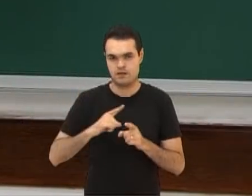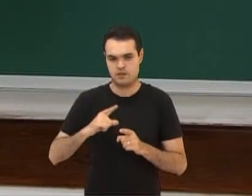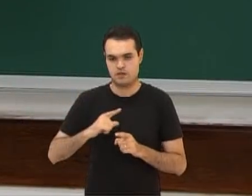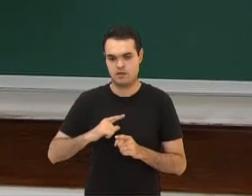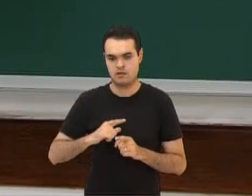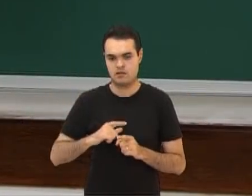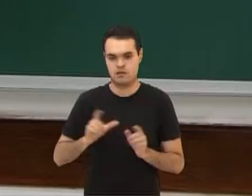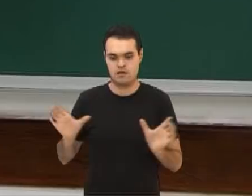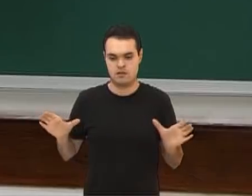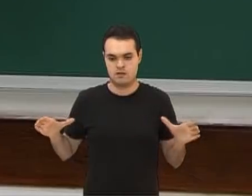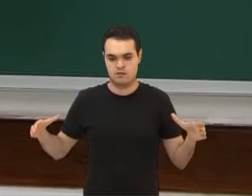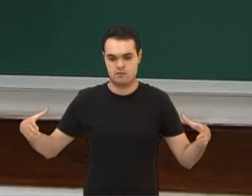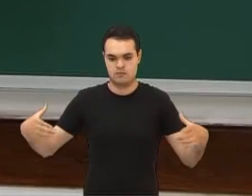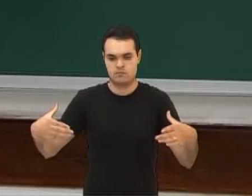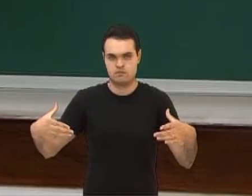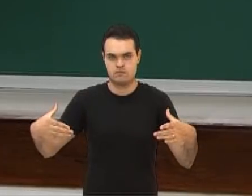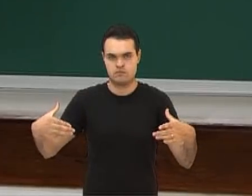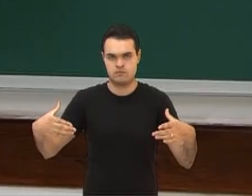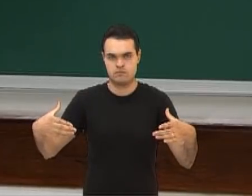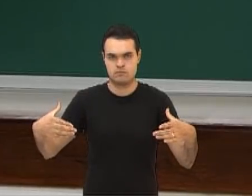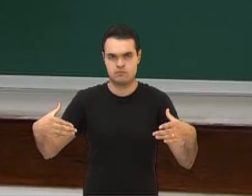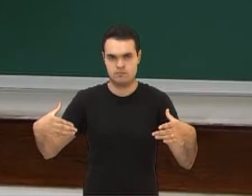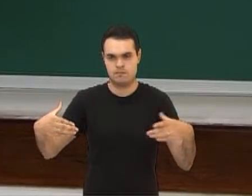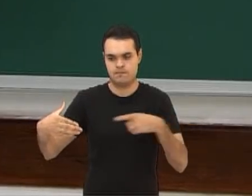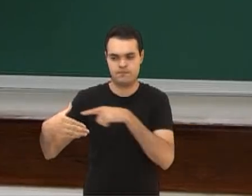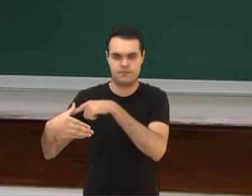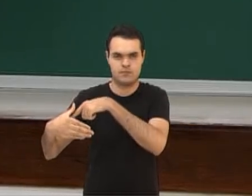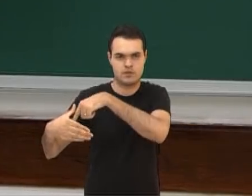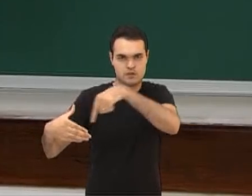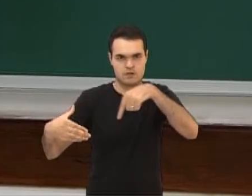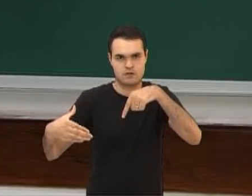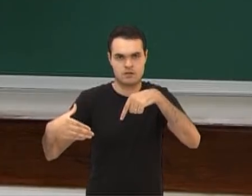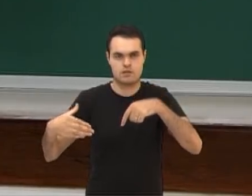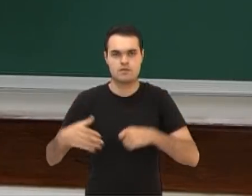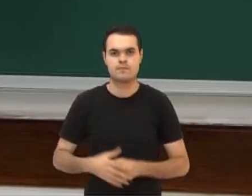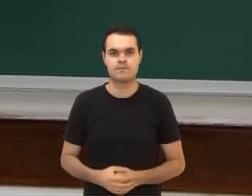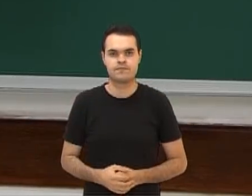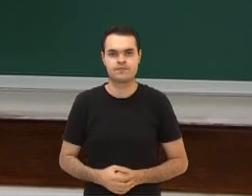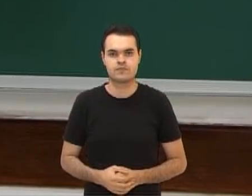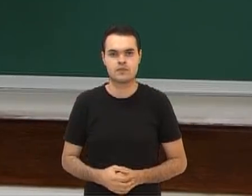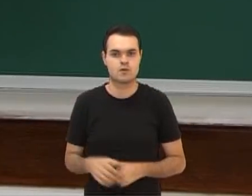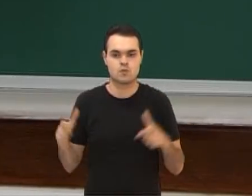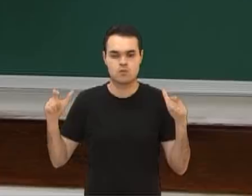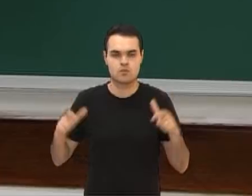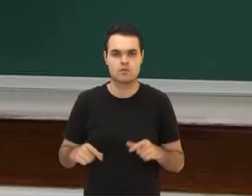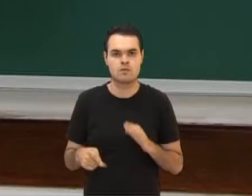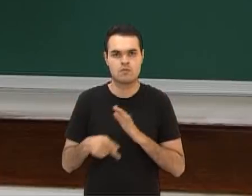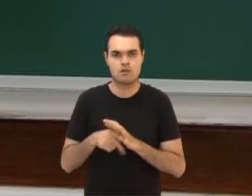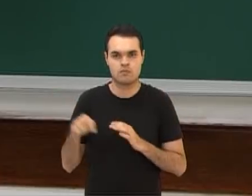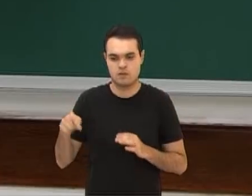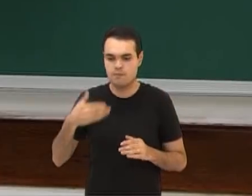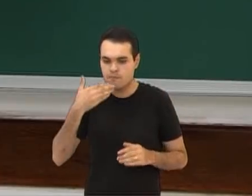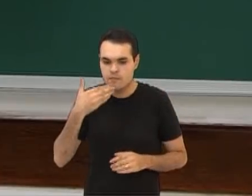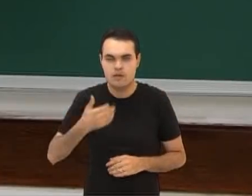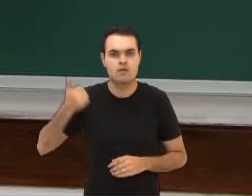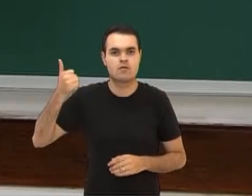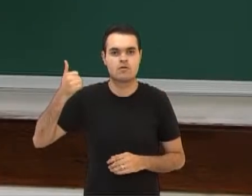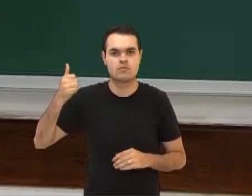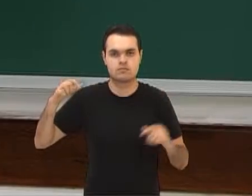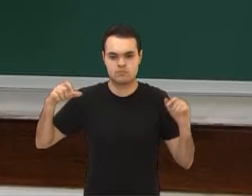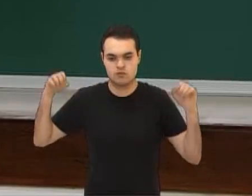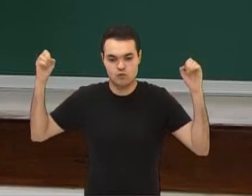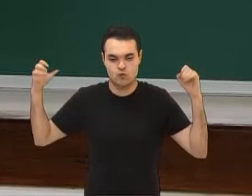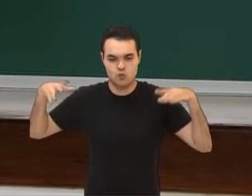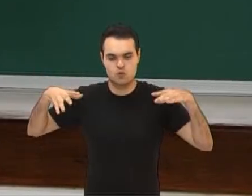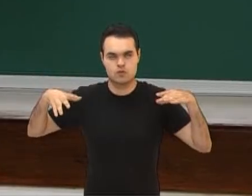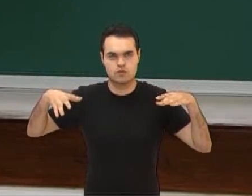que ele é circular, né, cilíndrico, e a iluminação nessas áreas ela começa a ser um pouco melhor do que eram com